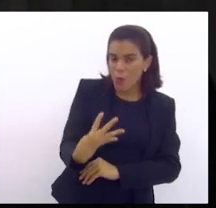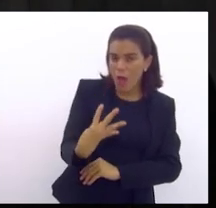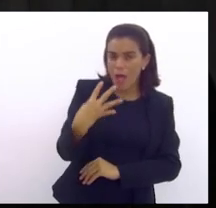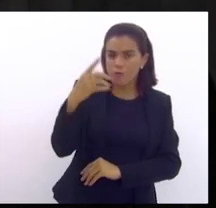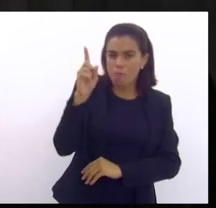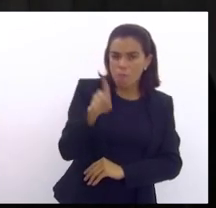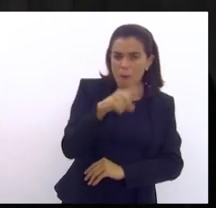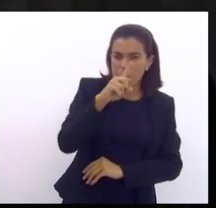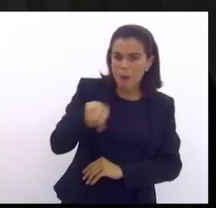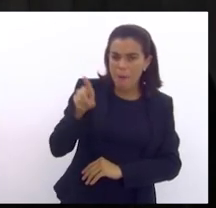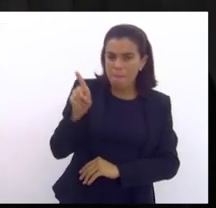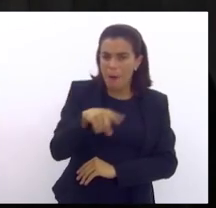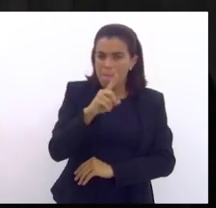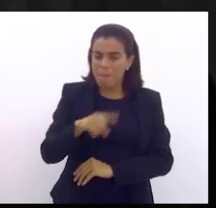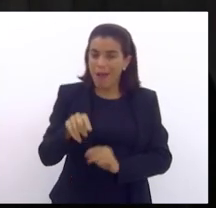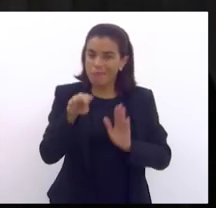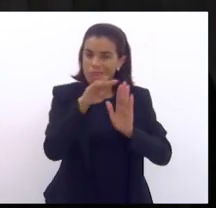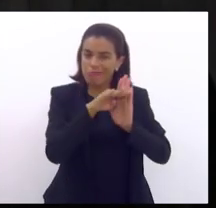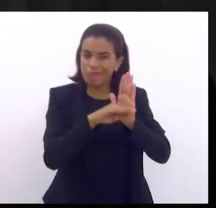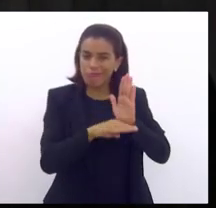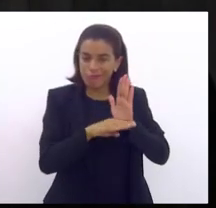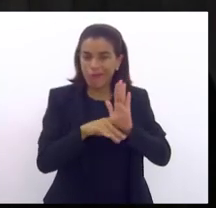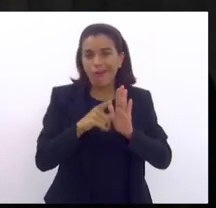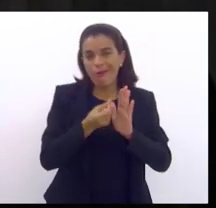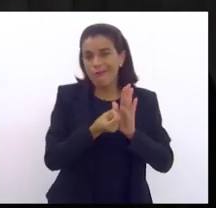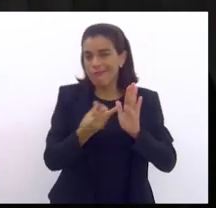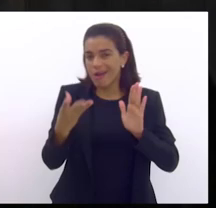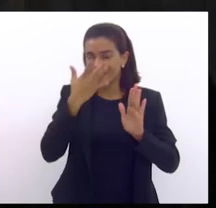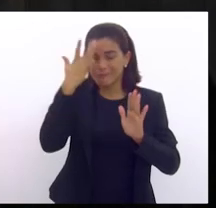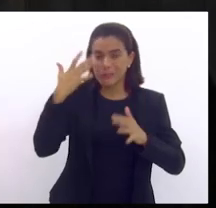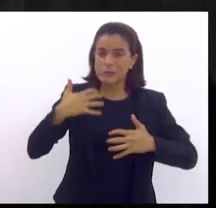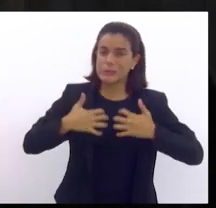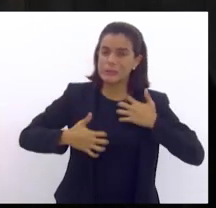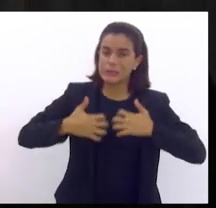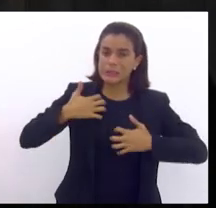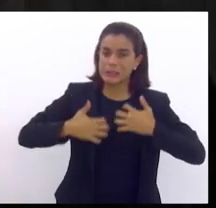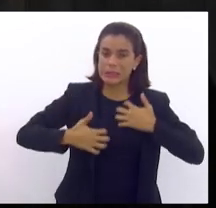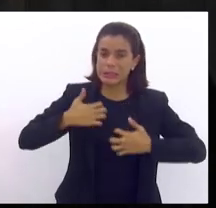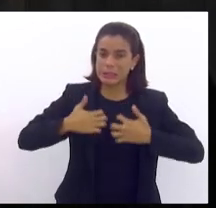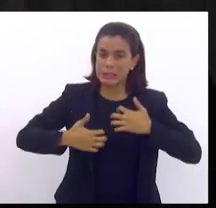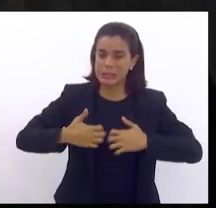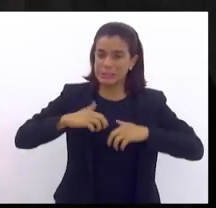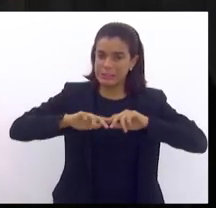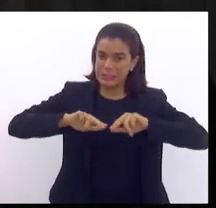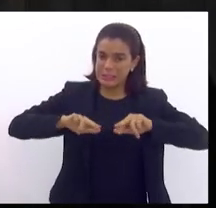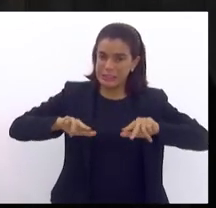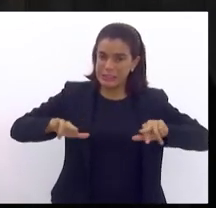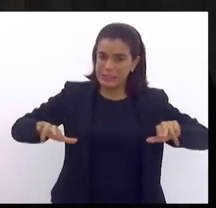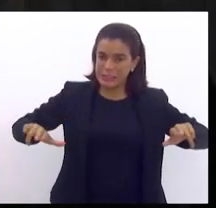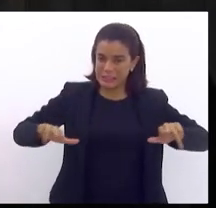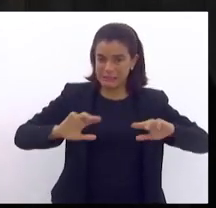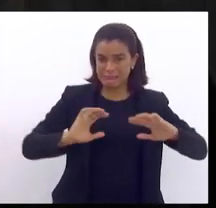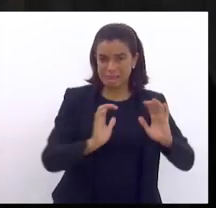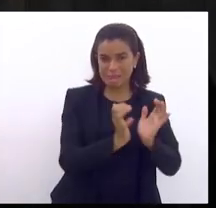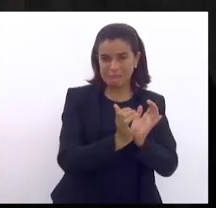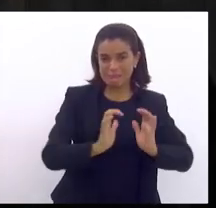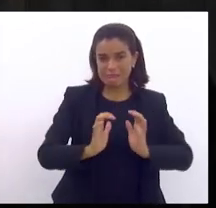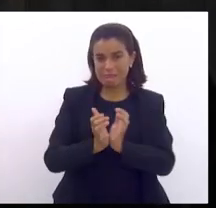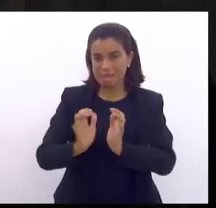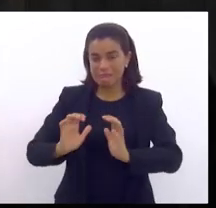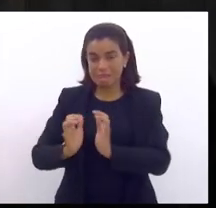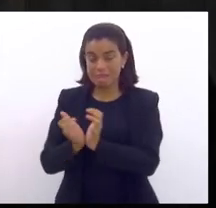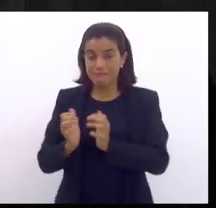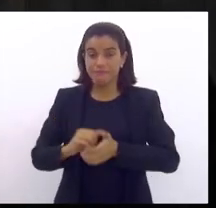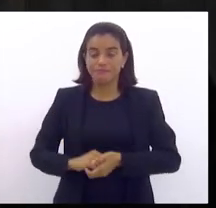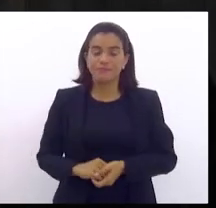abranger diversas insatisfações nas mais diversas categorias. Aí